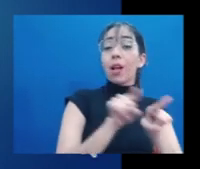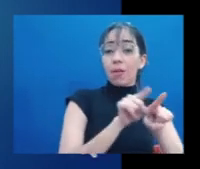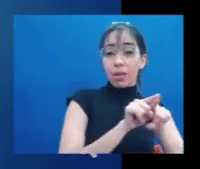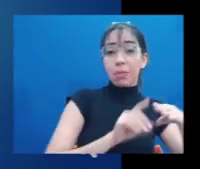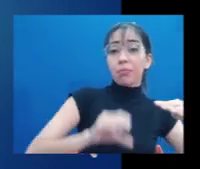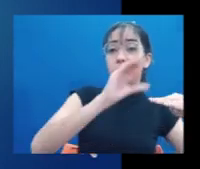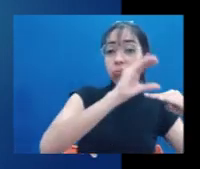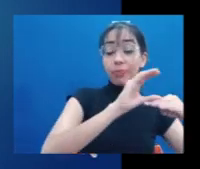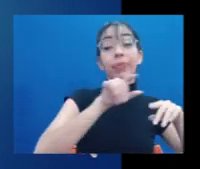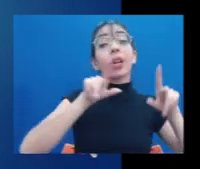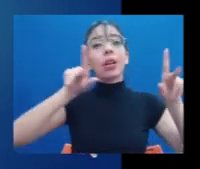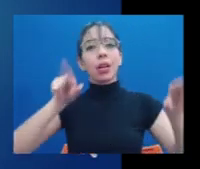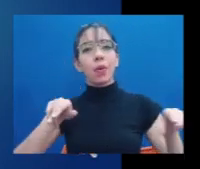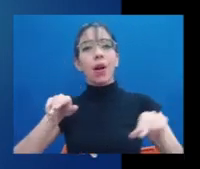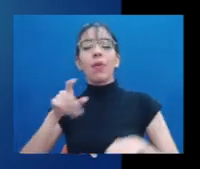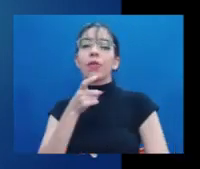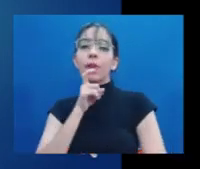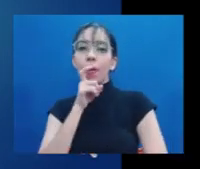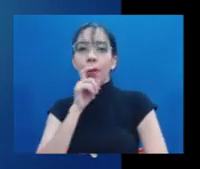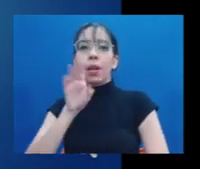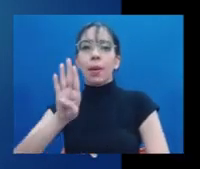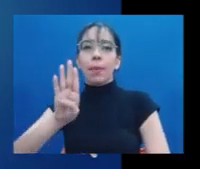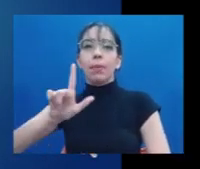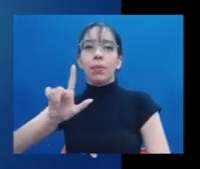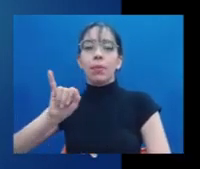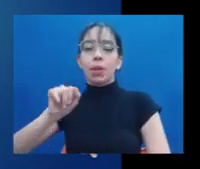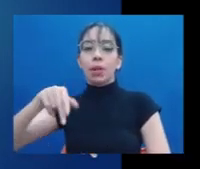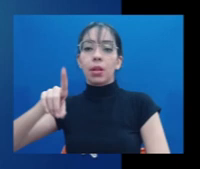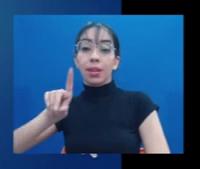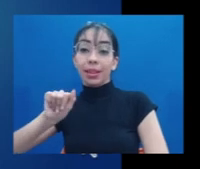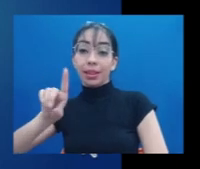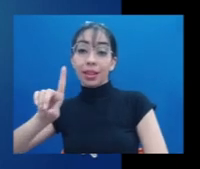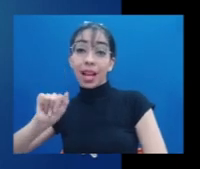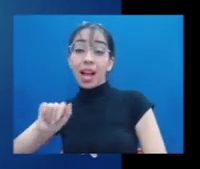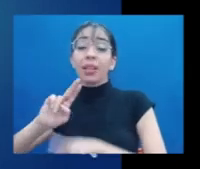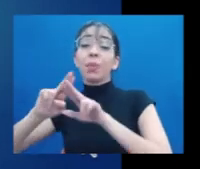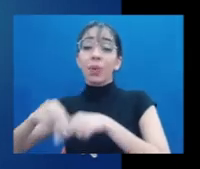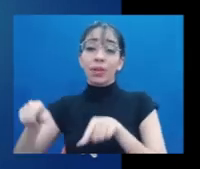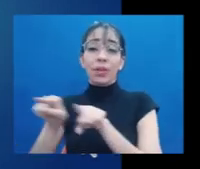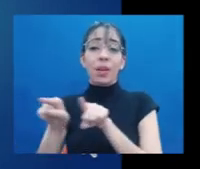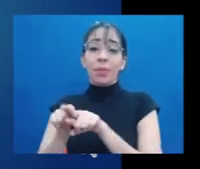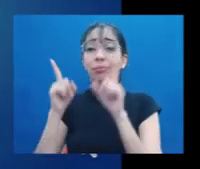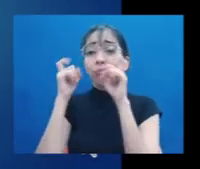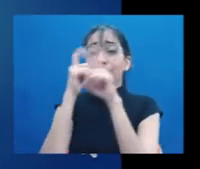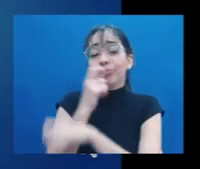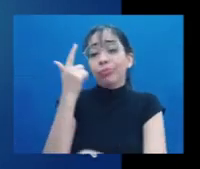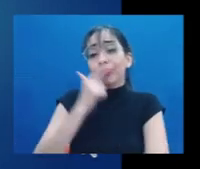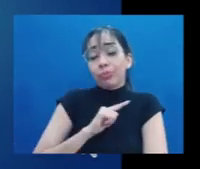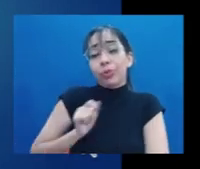essas geladeiras chamadas blindadas, elas têm um preço proibitivo, que varia aí de 2 mil a 13 mil